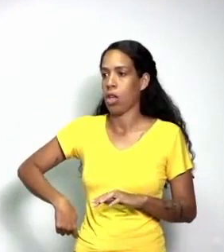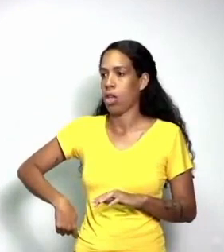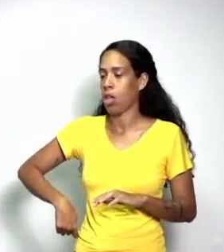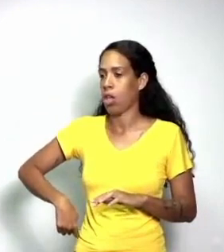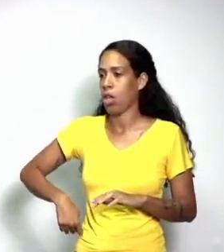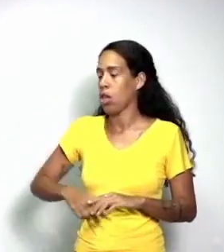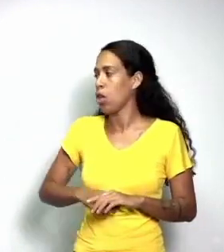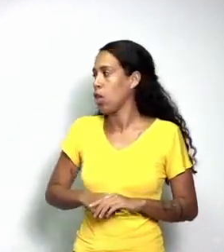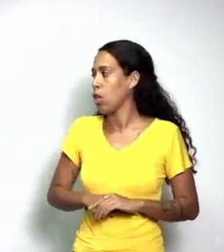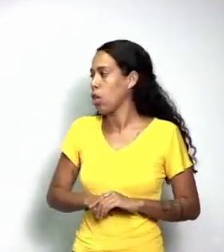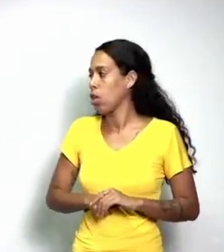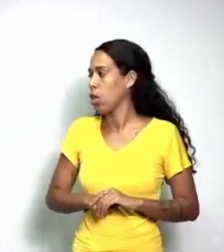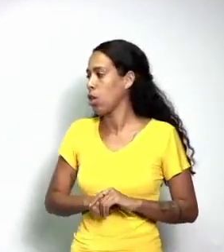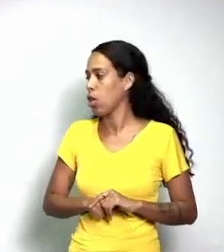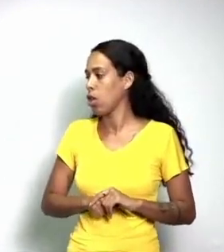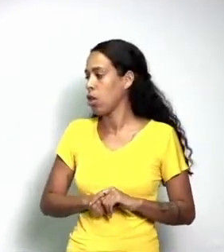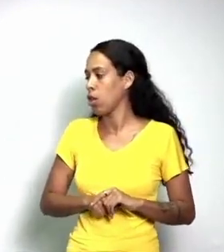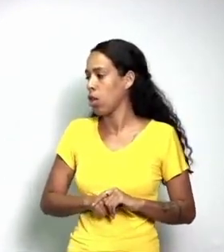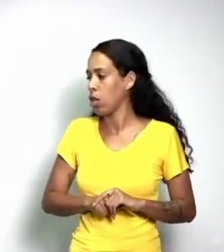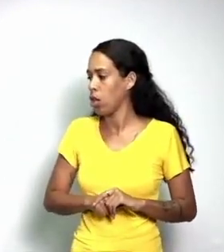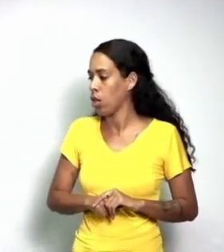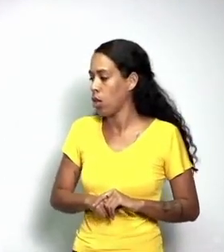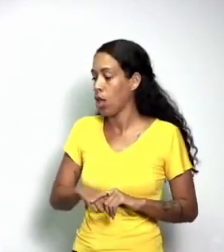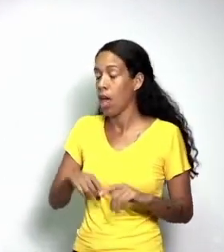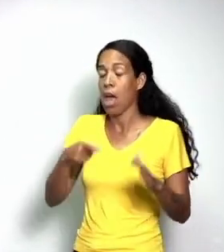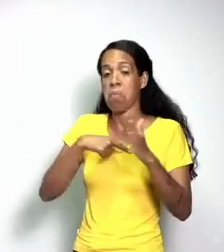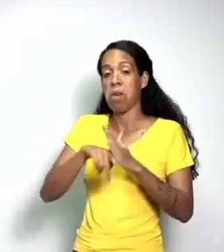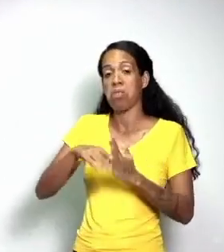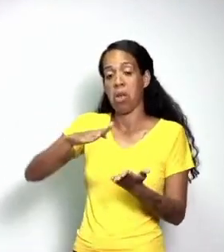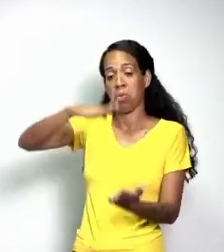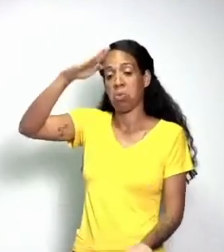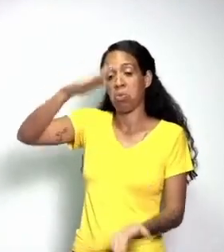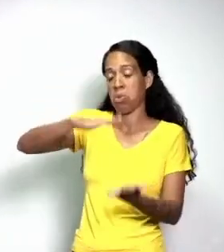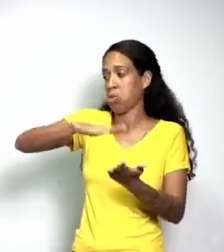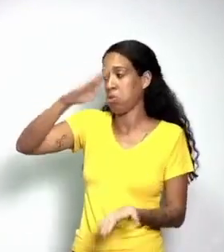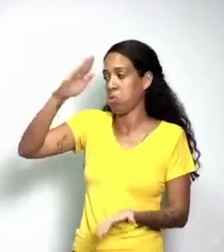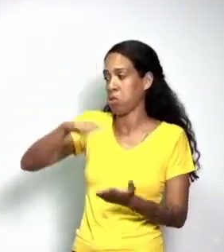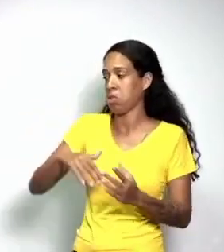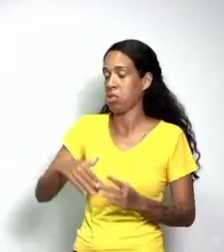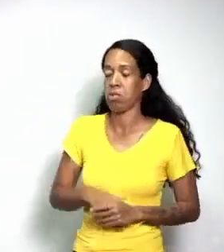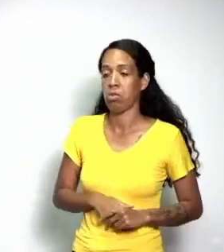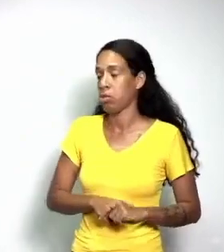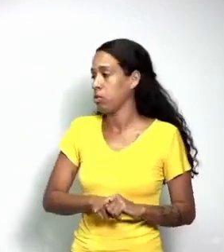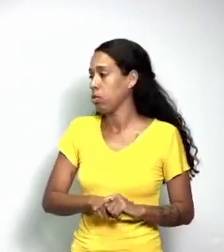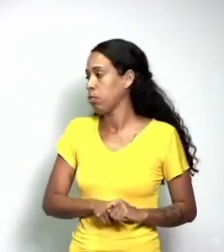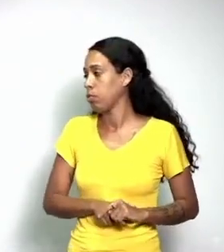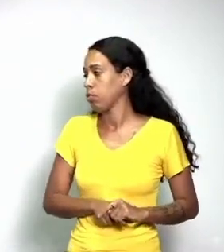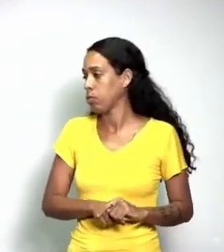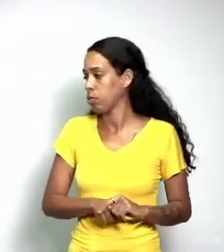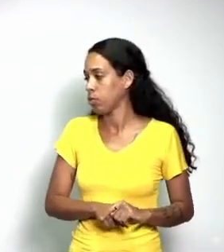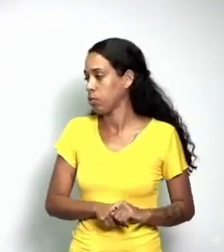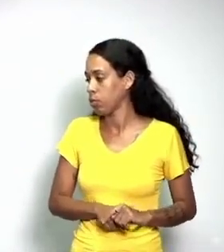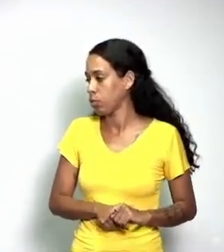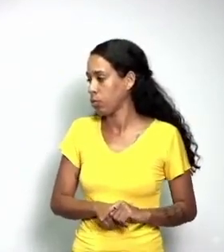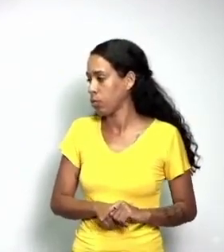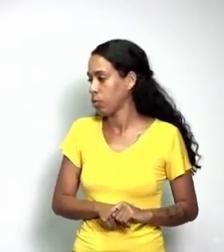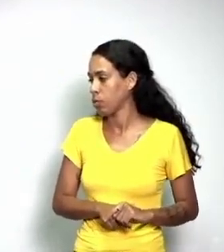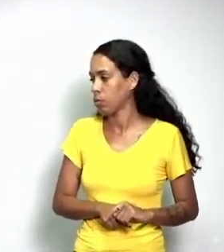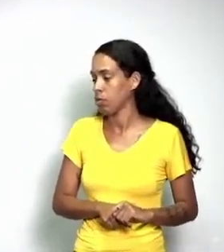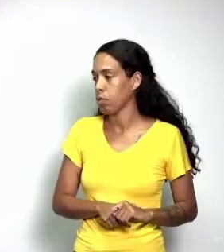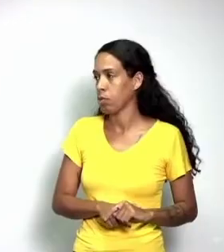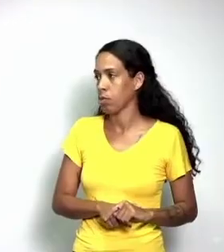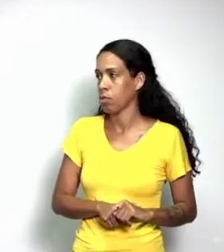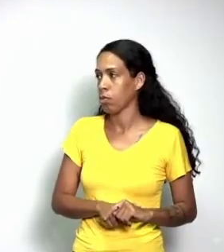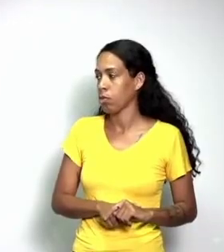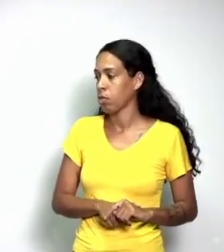Ah, eu não... Nossa, eu não sei a altura dele. Eu não sei se aqui está